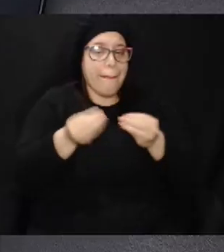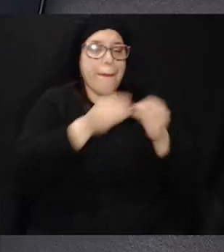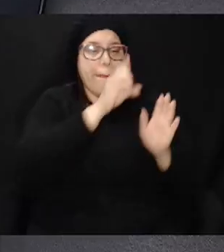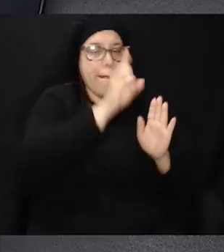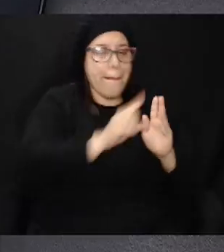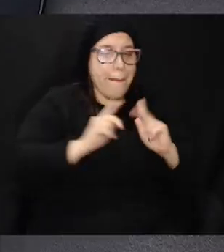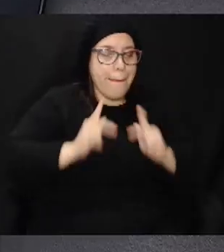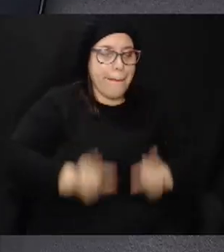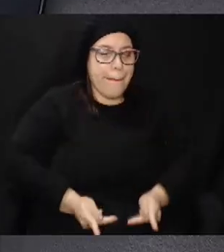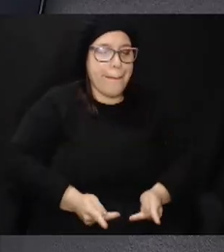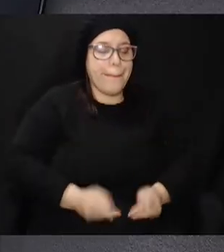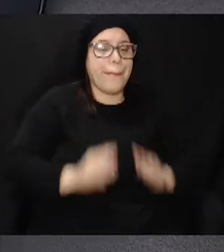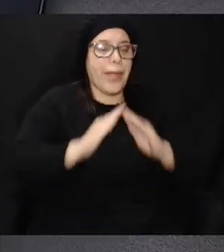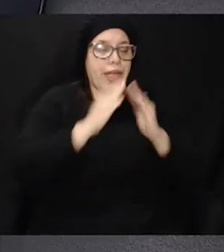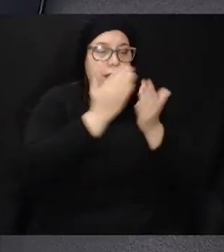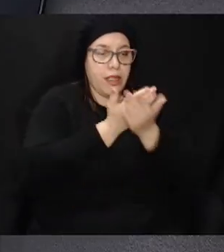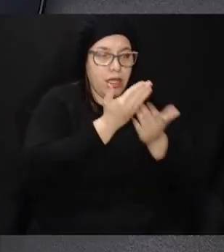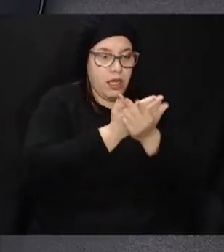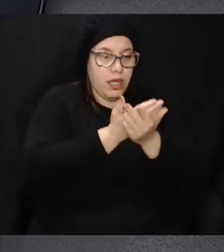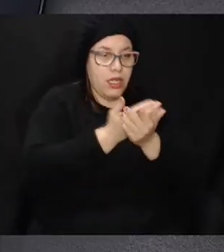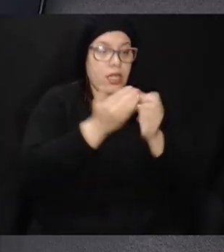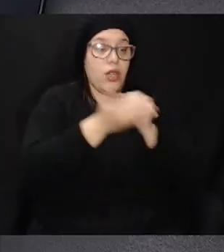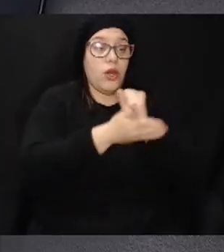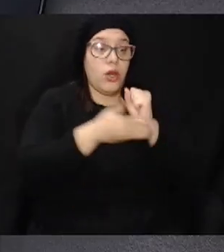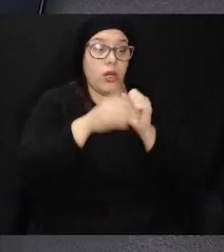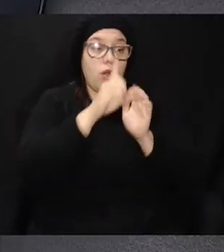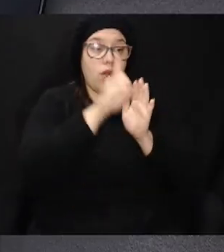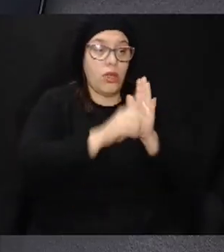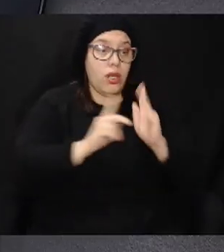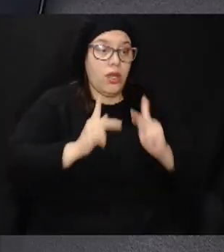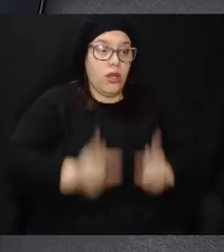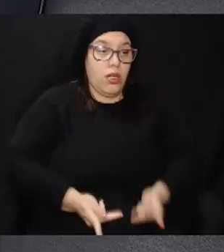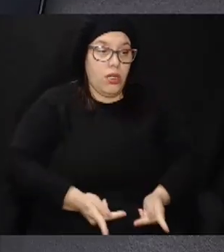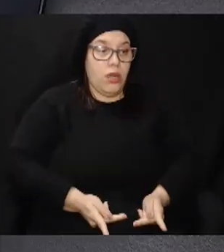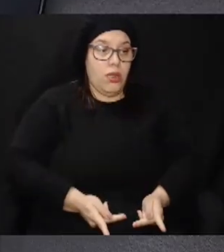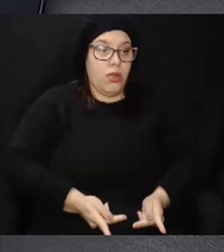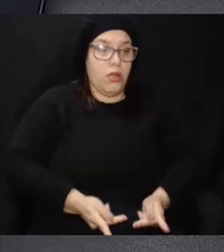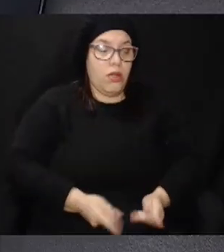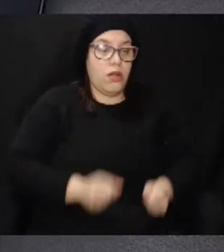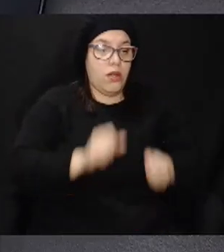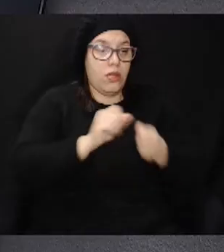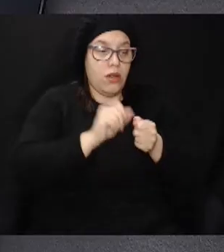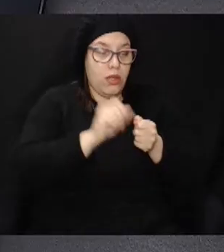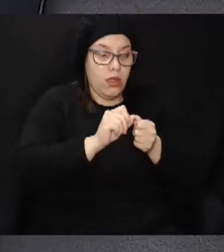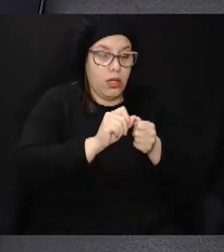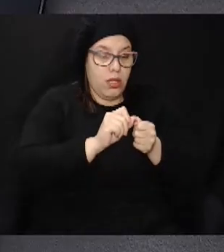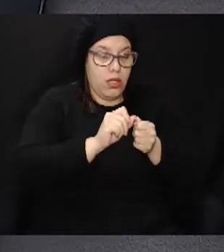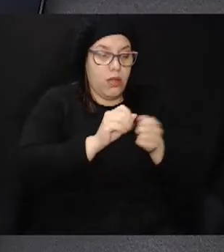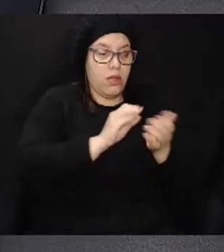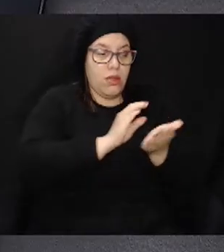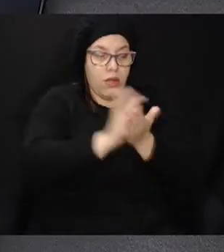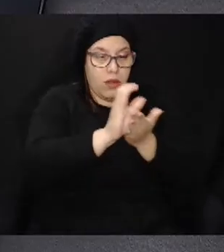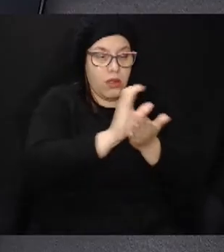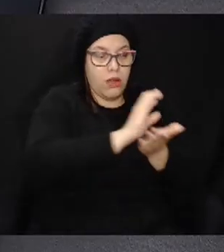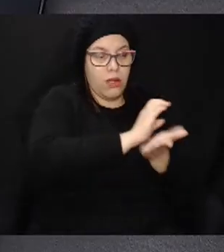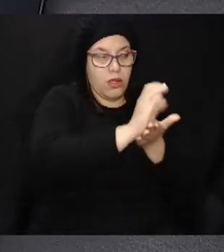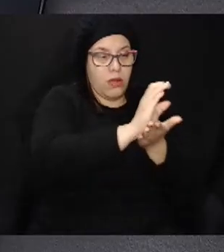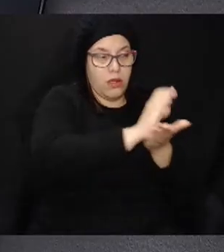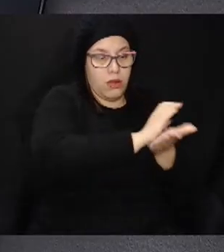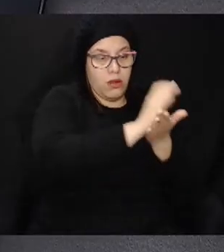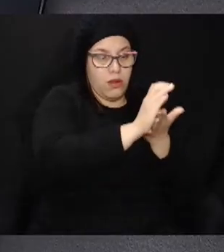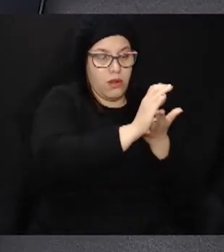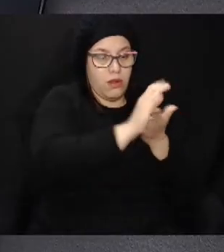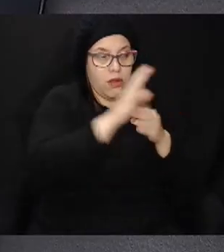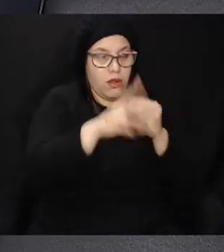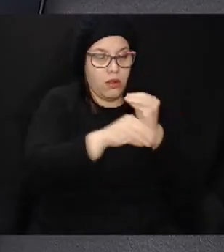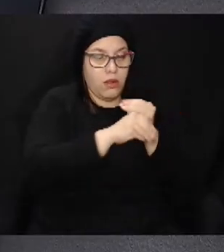as escolas, levar na base os direitos humanos. Nós fizemos o investimento, né, através de emendas